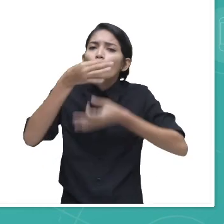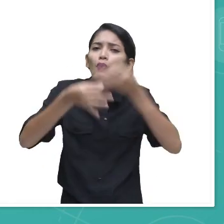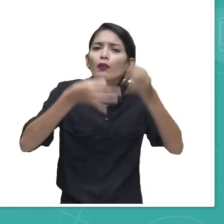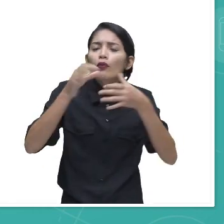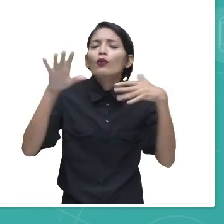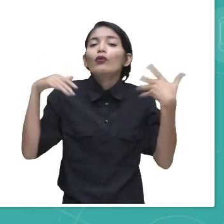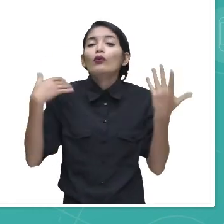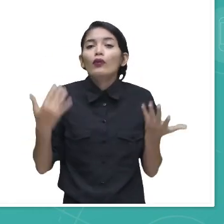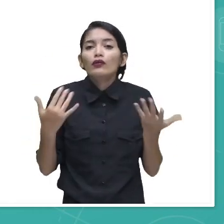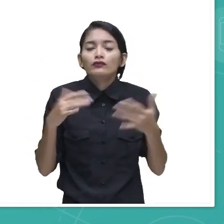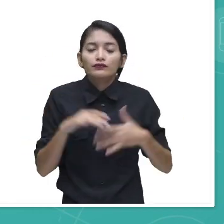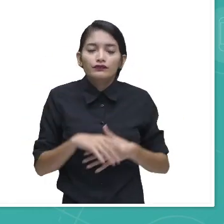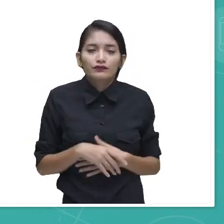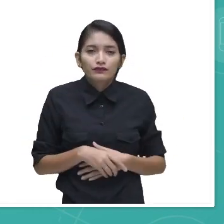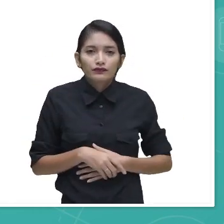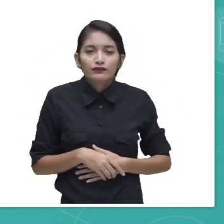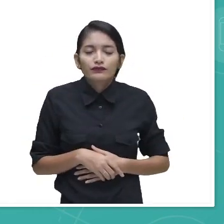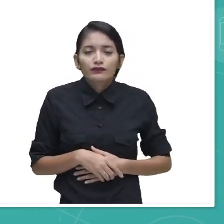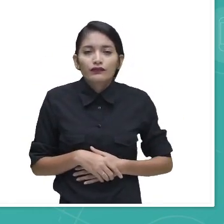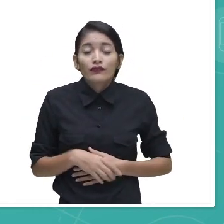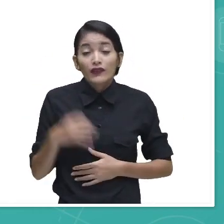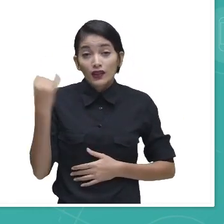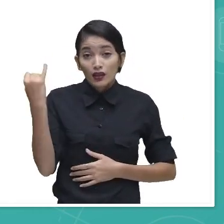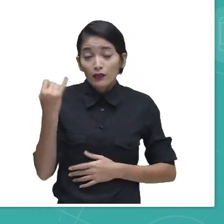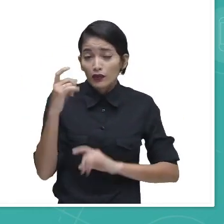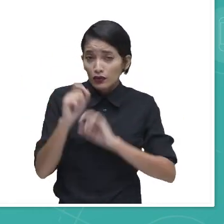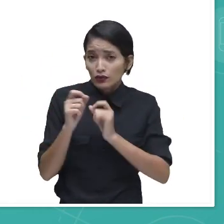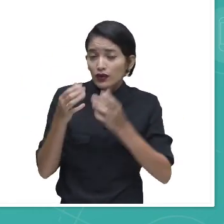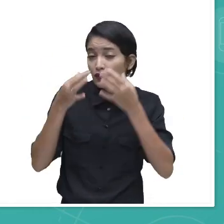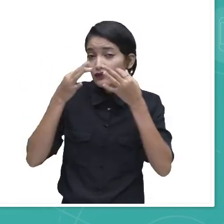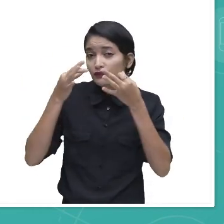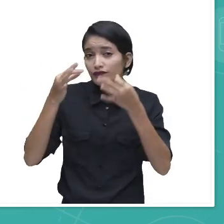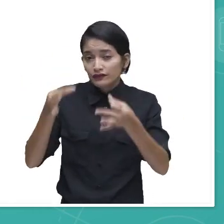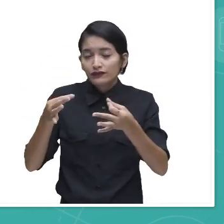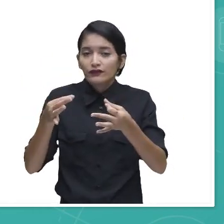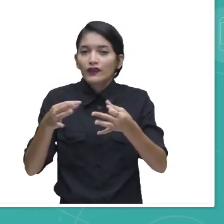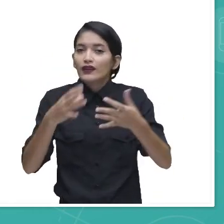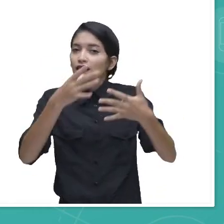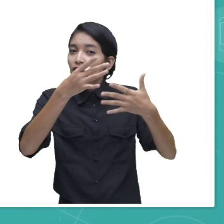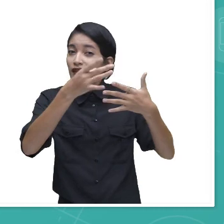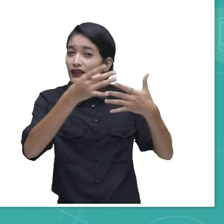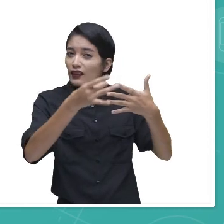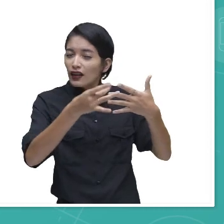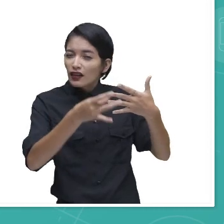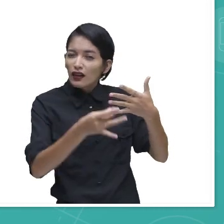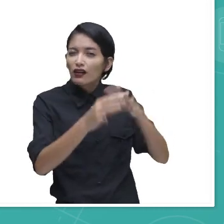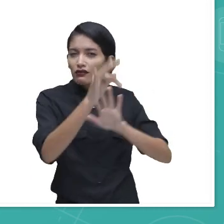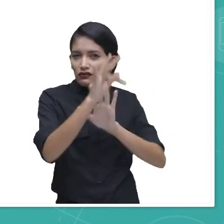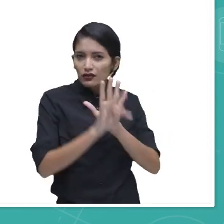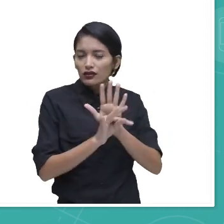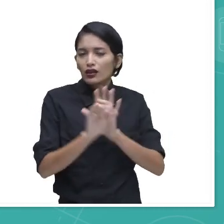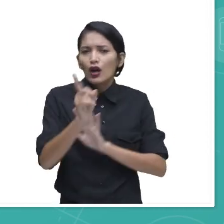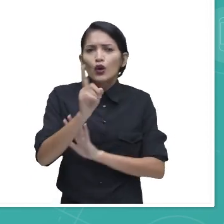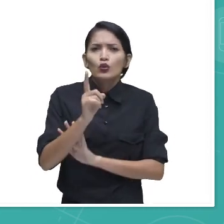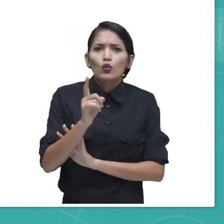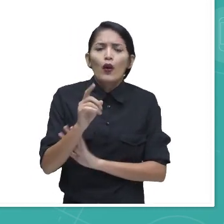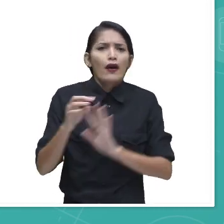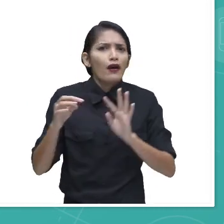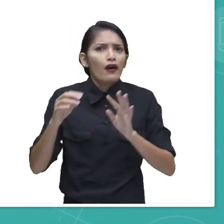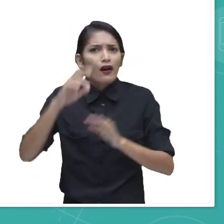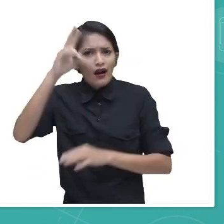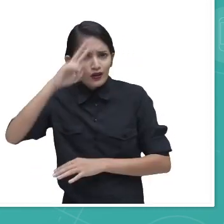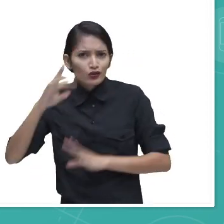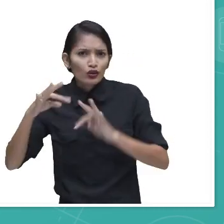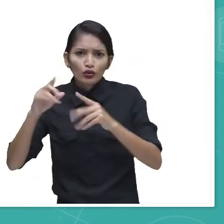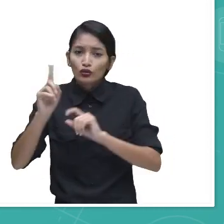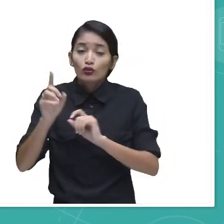tá? Aqui é importante vocês prestarem atenção nos detalhes, tá? Porque não é a história toda que eu tô pedindo.